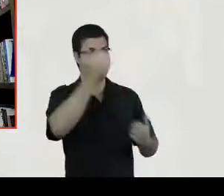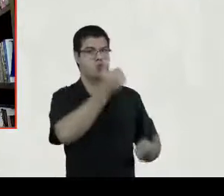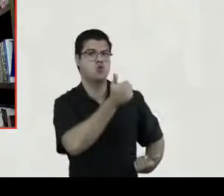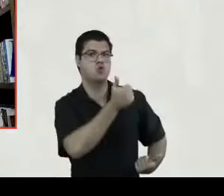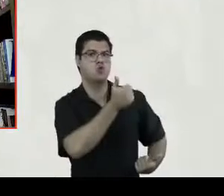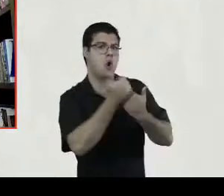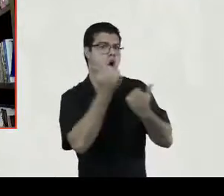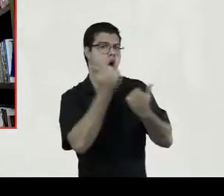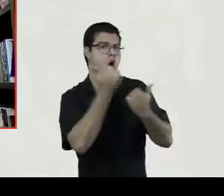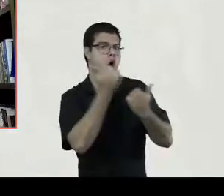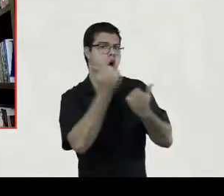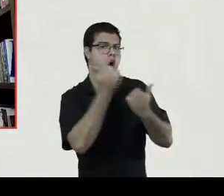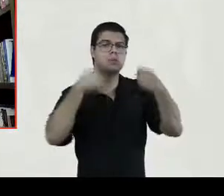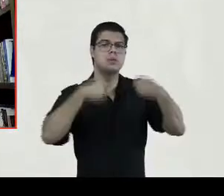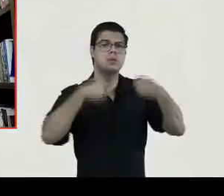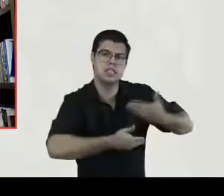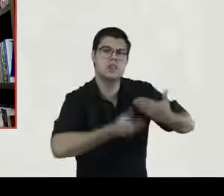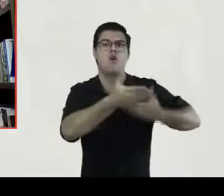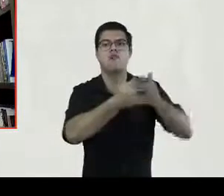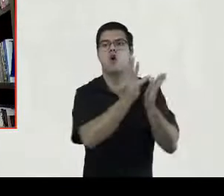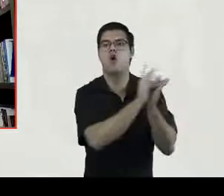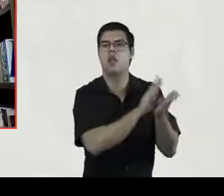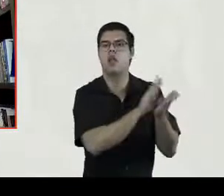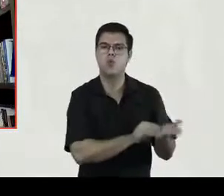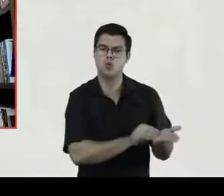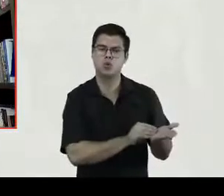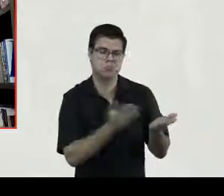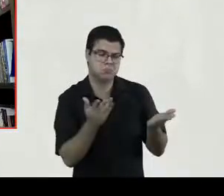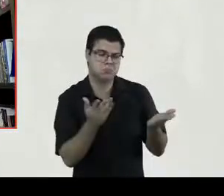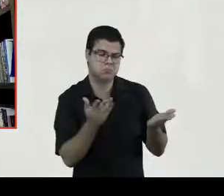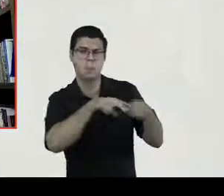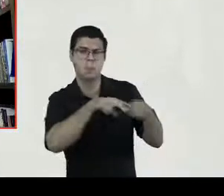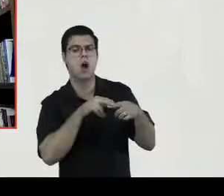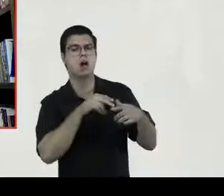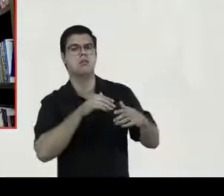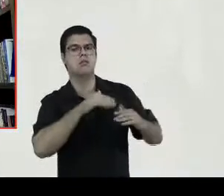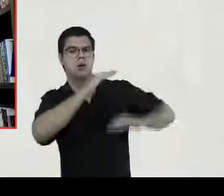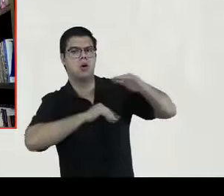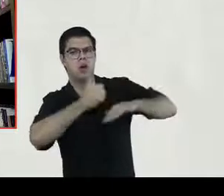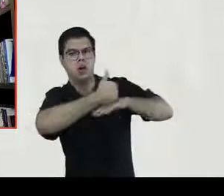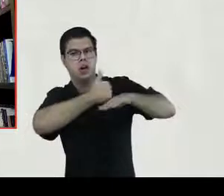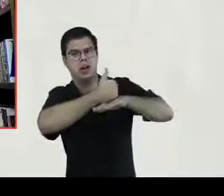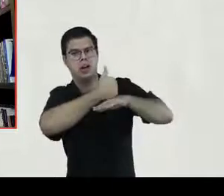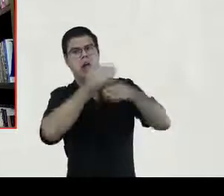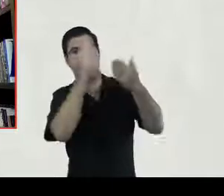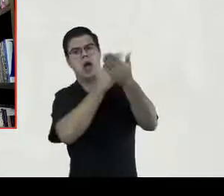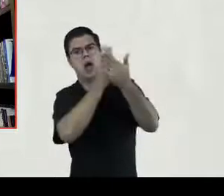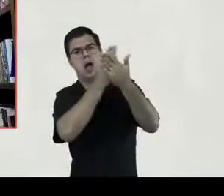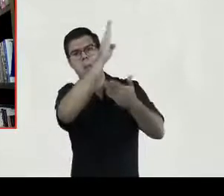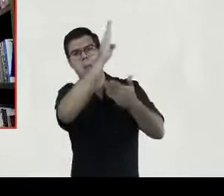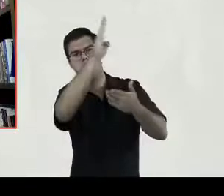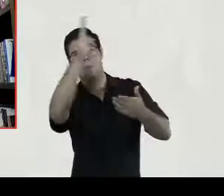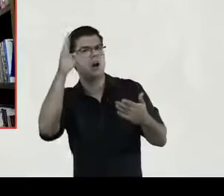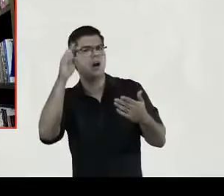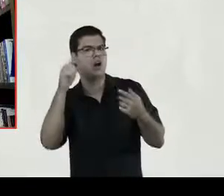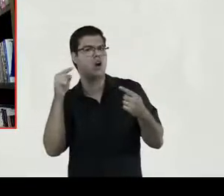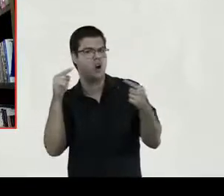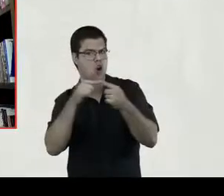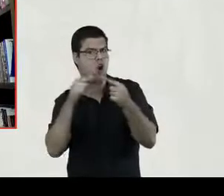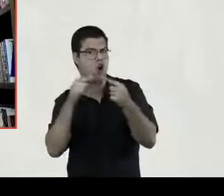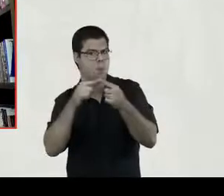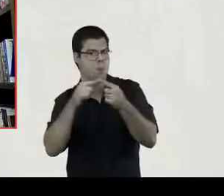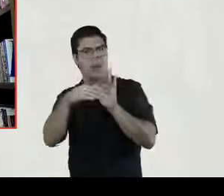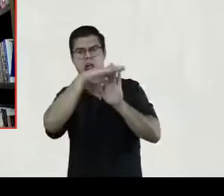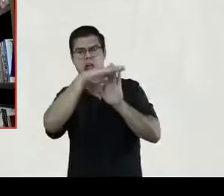e disseminar os seus conteúdos. E ela pergunta, neste caso, o bibliotecário seria um humanista digital? Então,